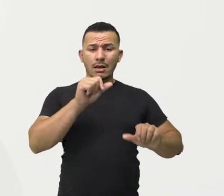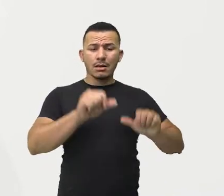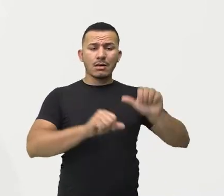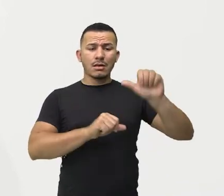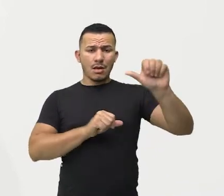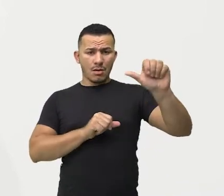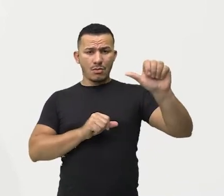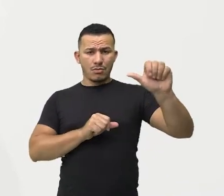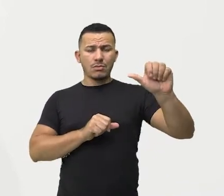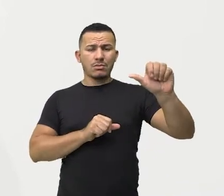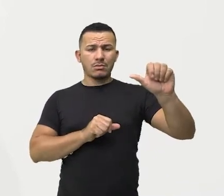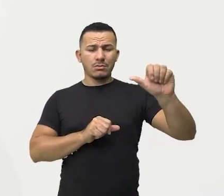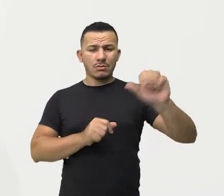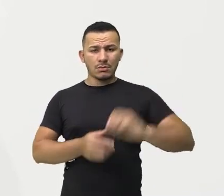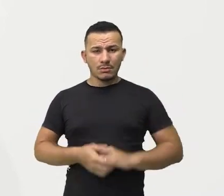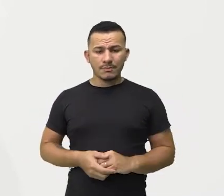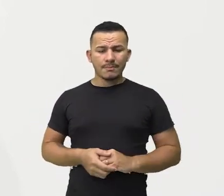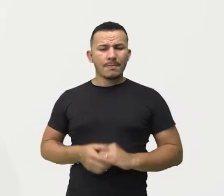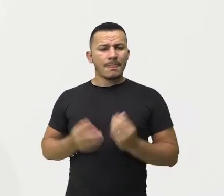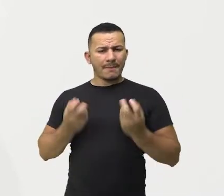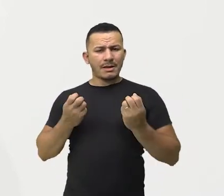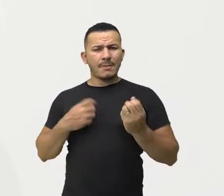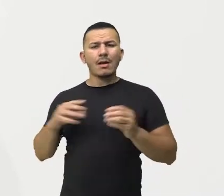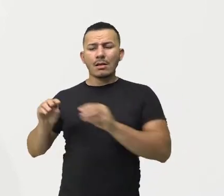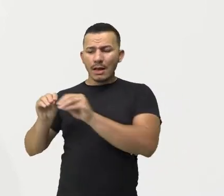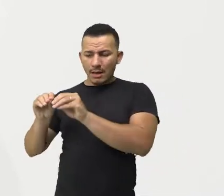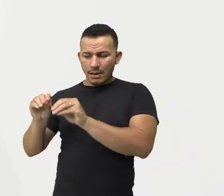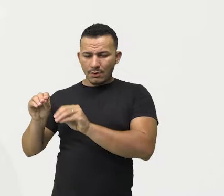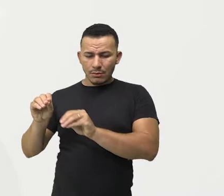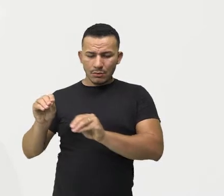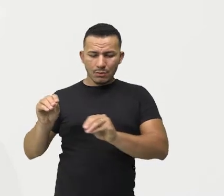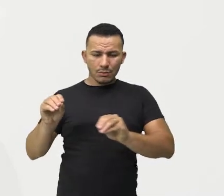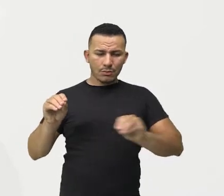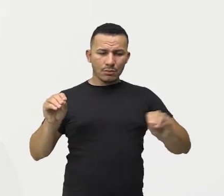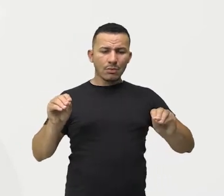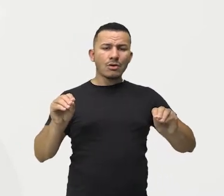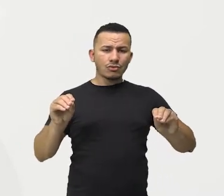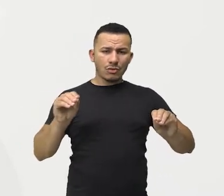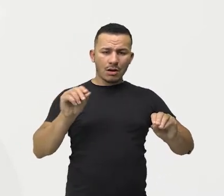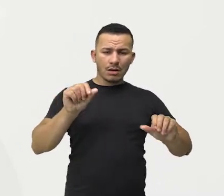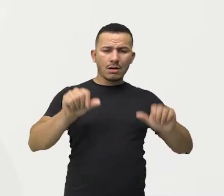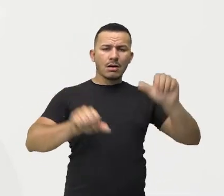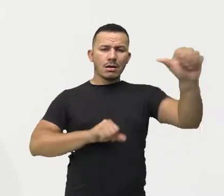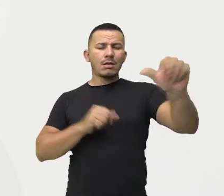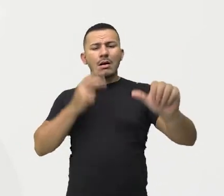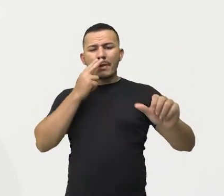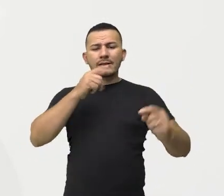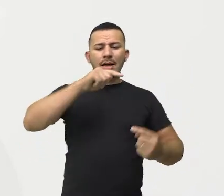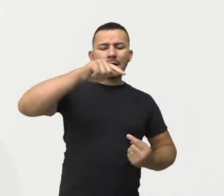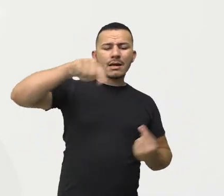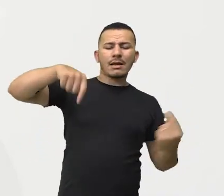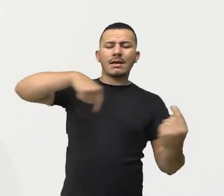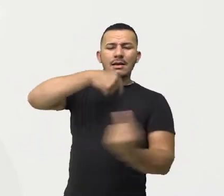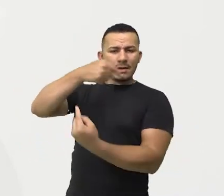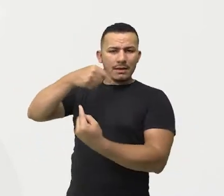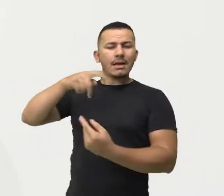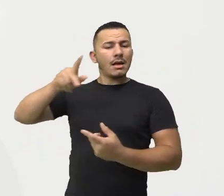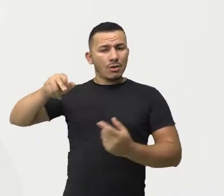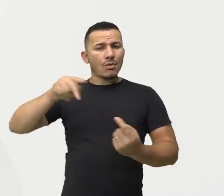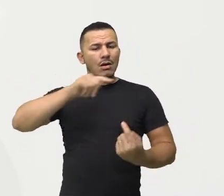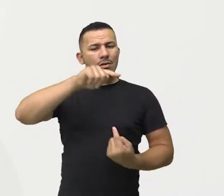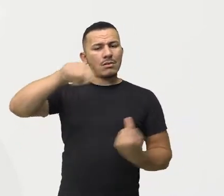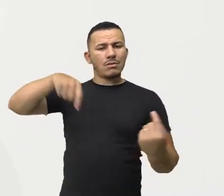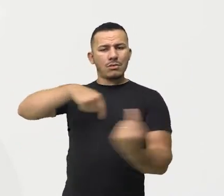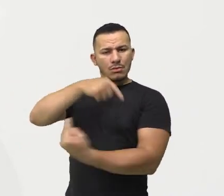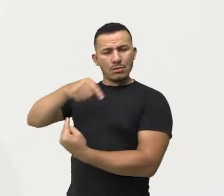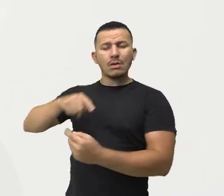e jogo ela para cima. Ou seja, eu vou fazer com que ela gire em torno de um eixo. É claro